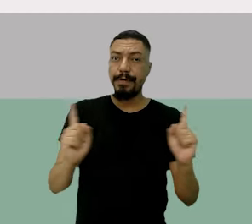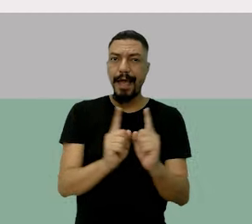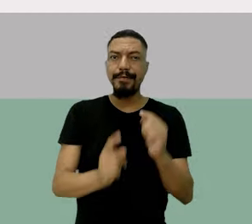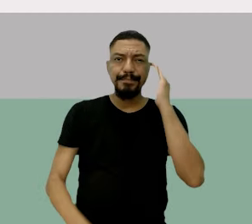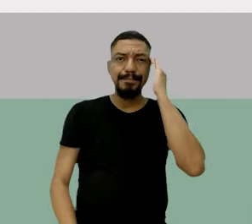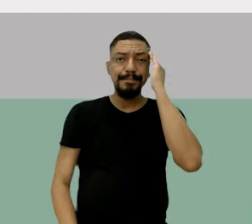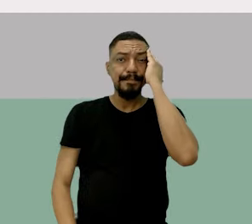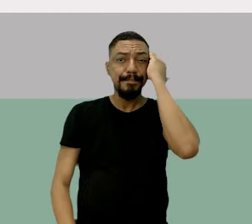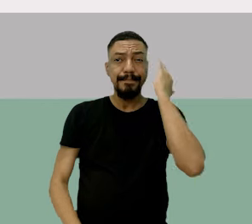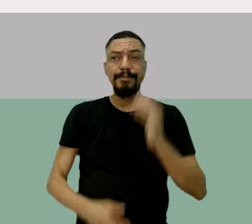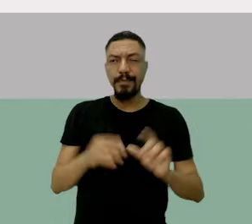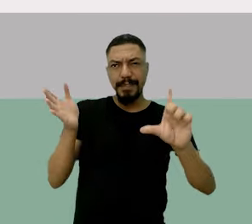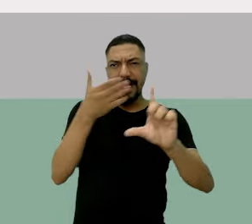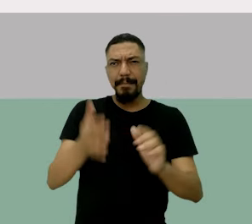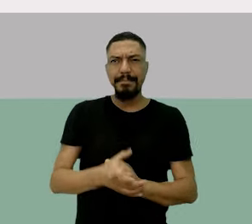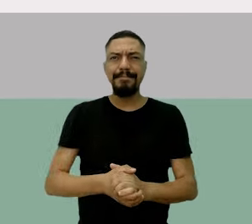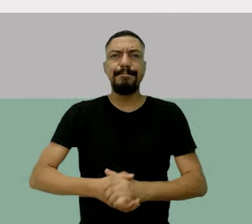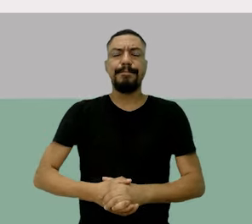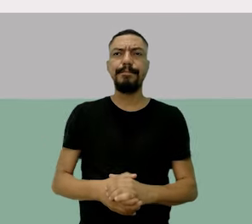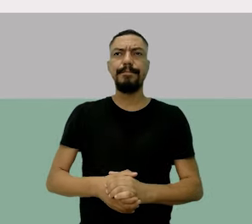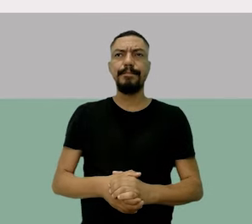pequeninos. Então, pode passar, por favor.